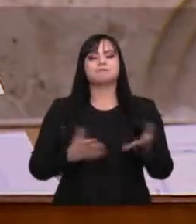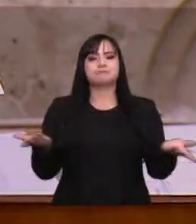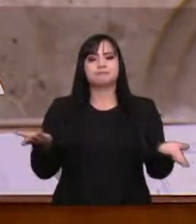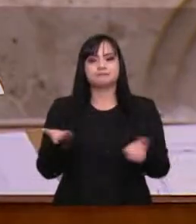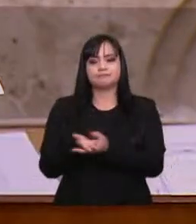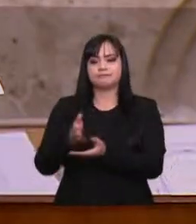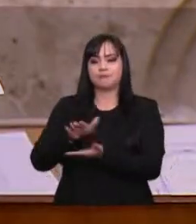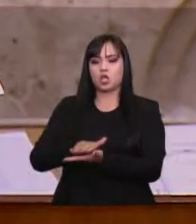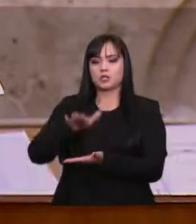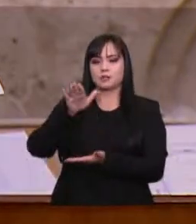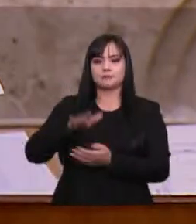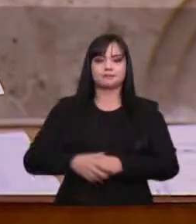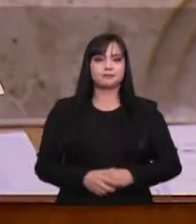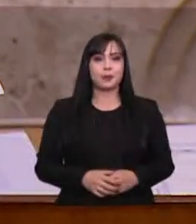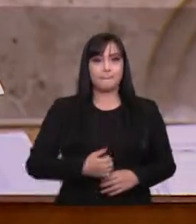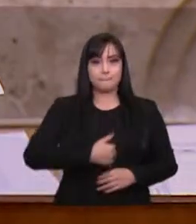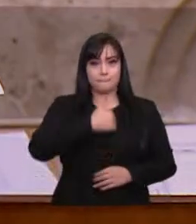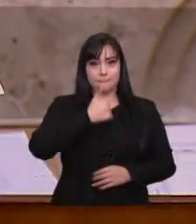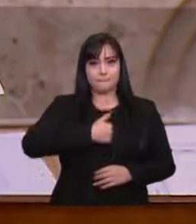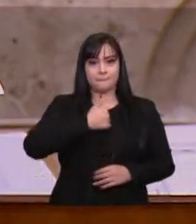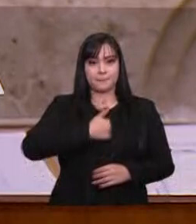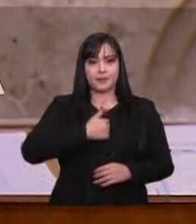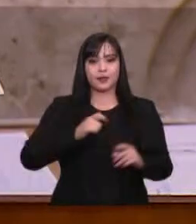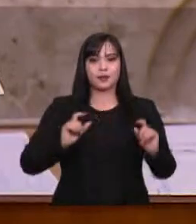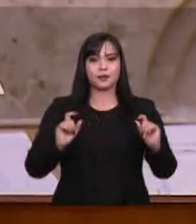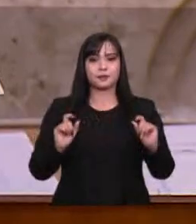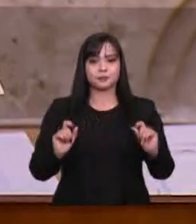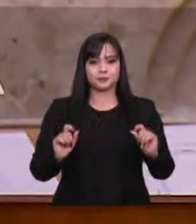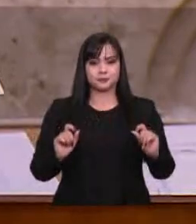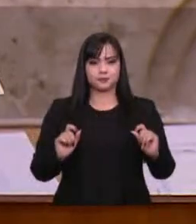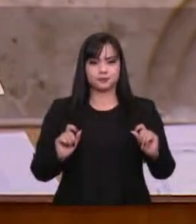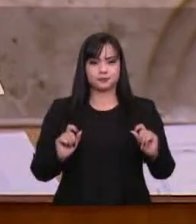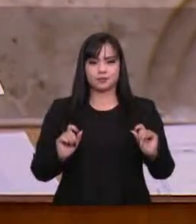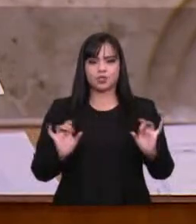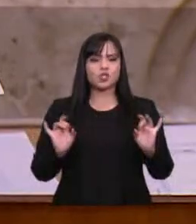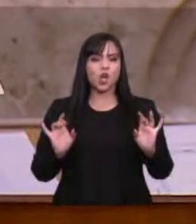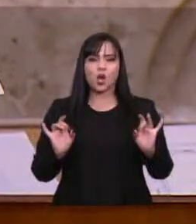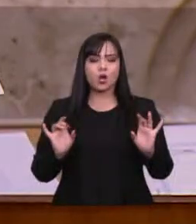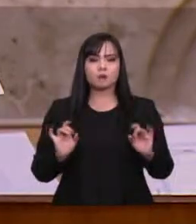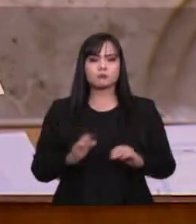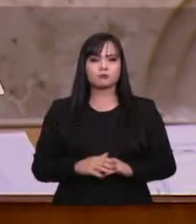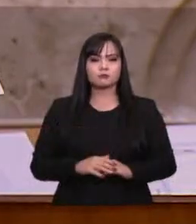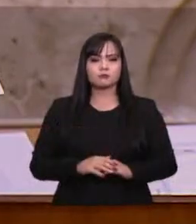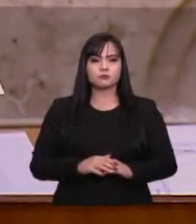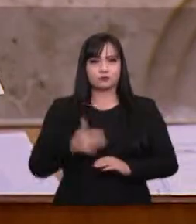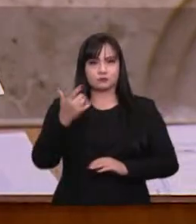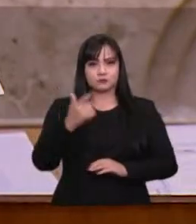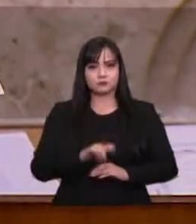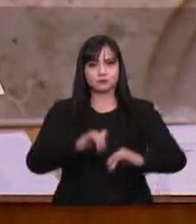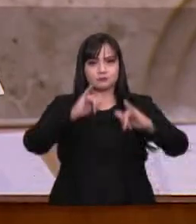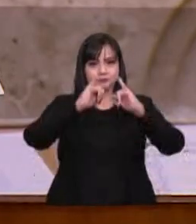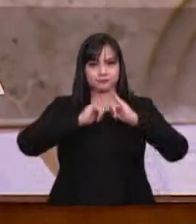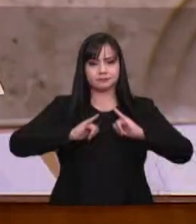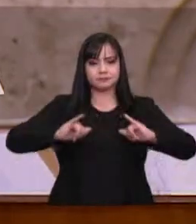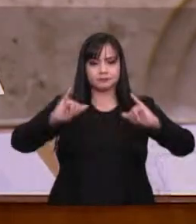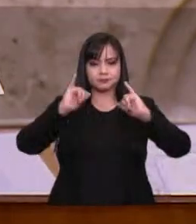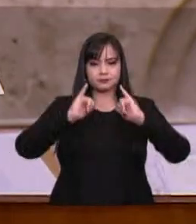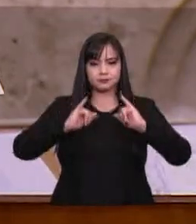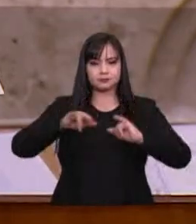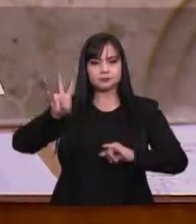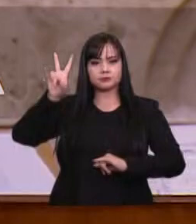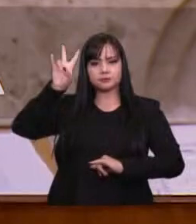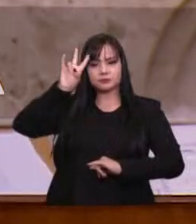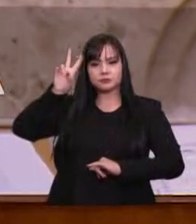nossos processos o primeiro deles é apenas mais uma vez noticiário que